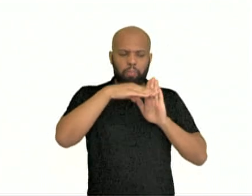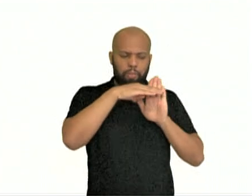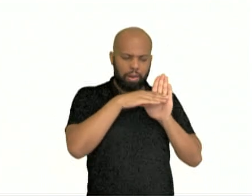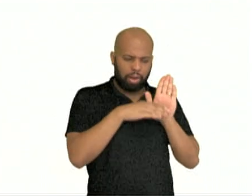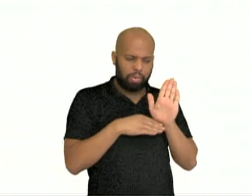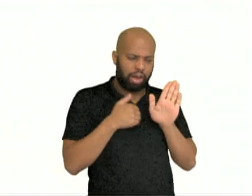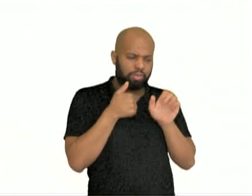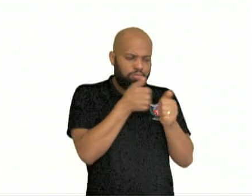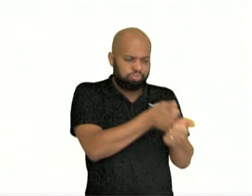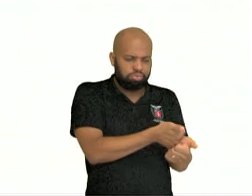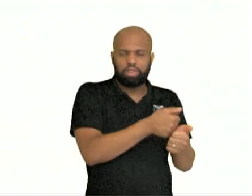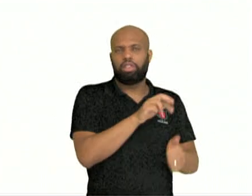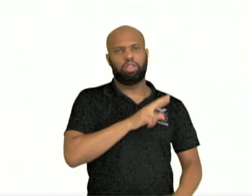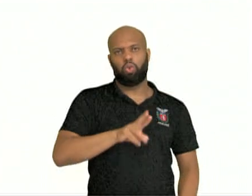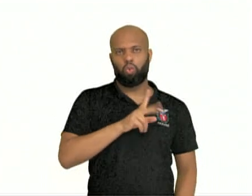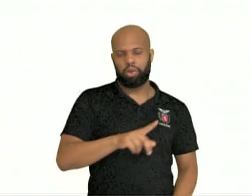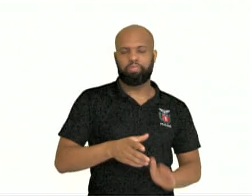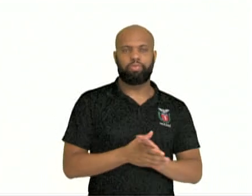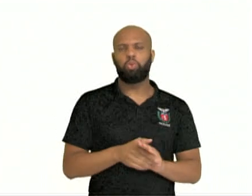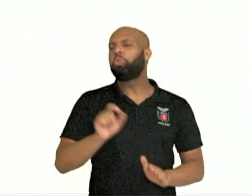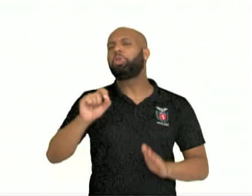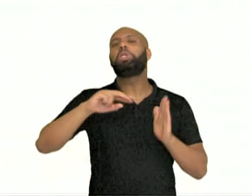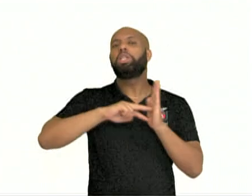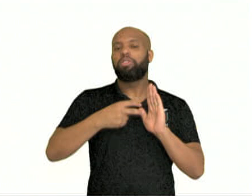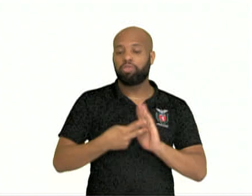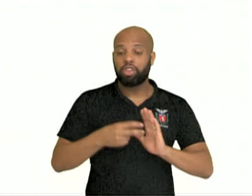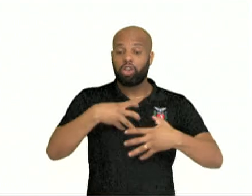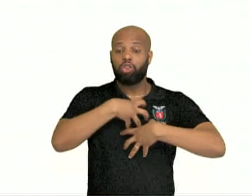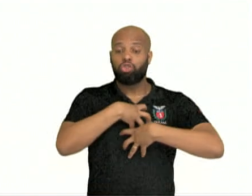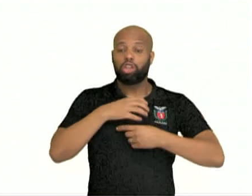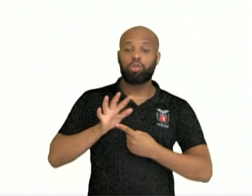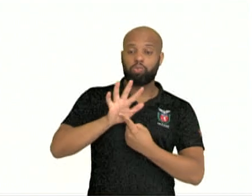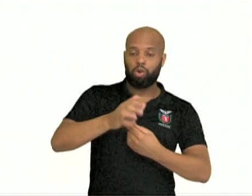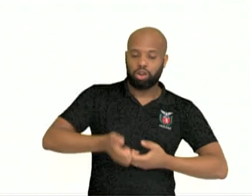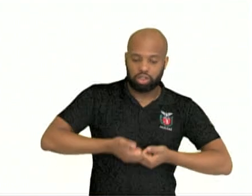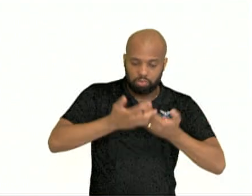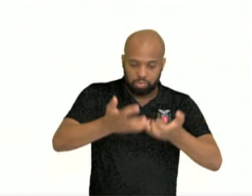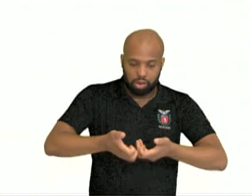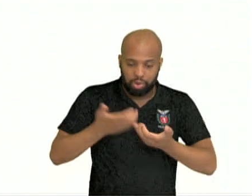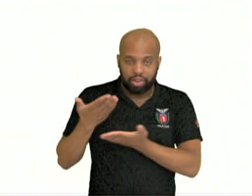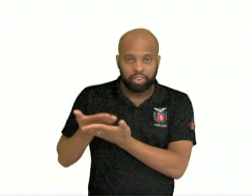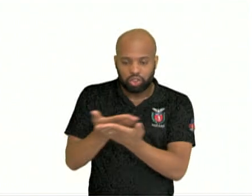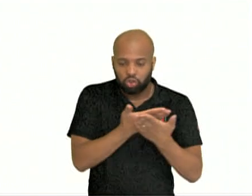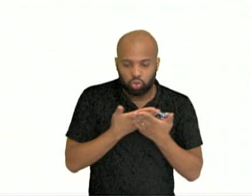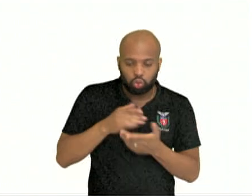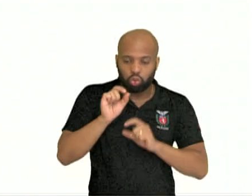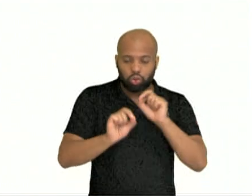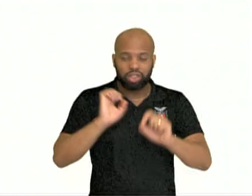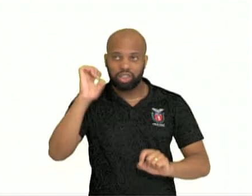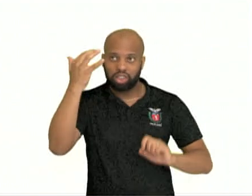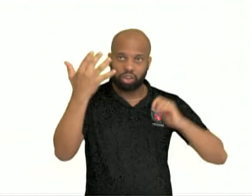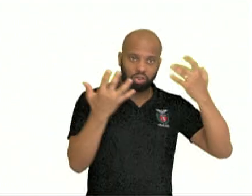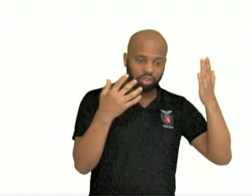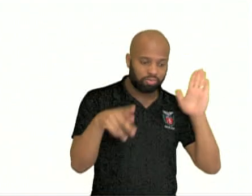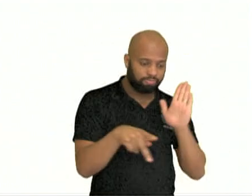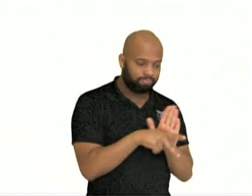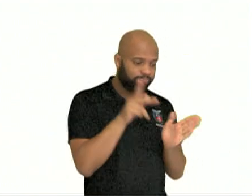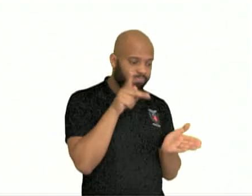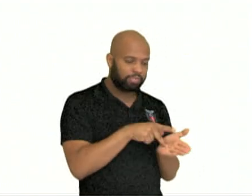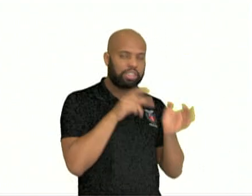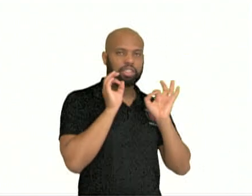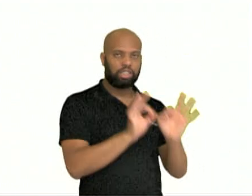normativa, ou seja, suas formas de manifestação devem ser estudadas a partir da realidade dos